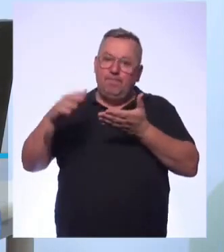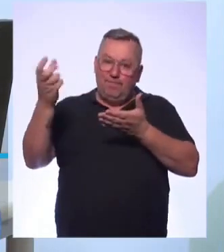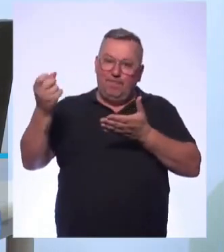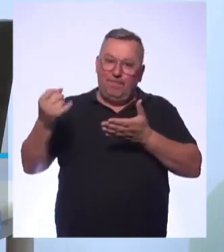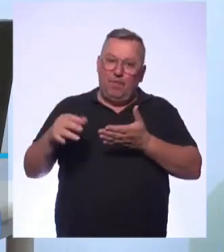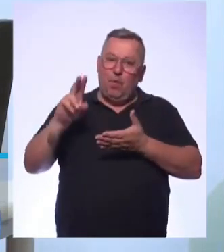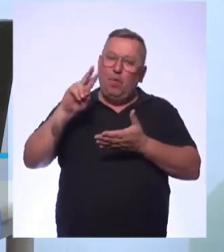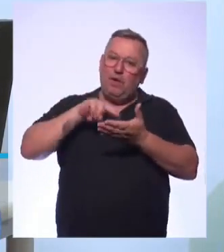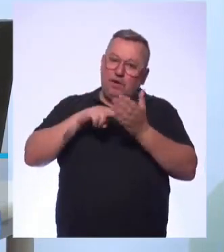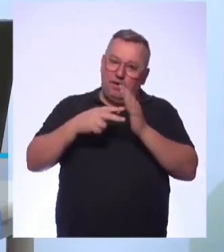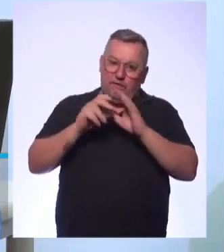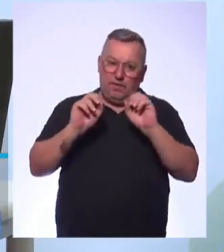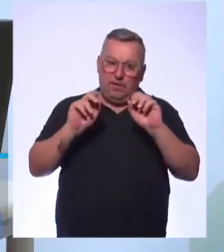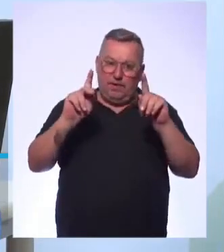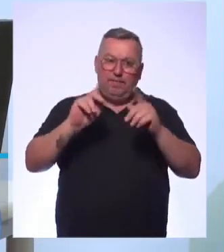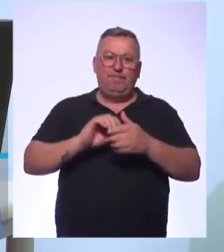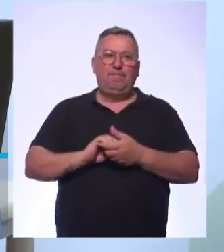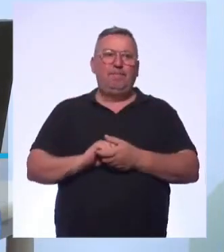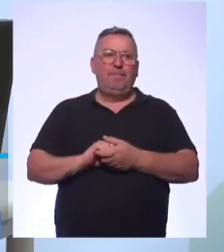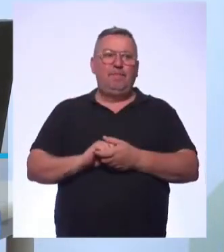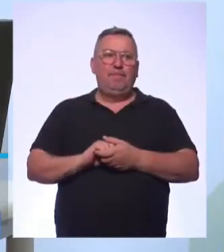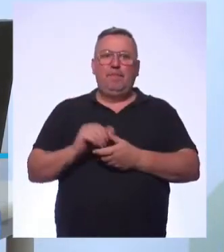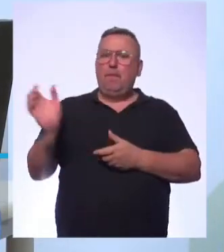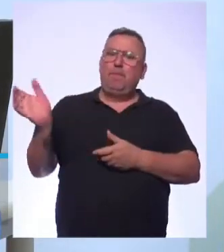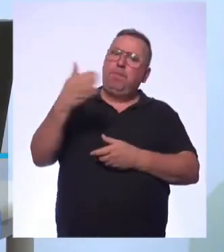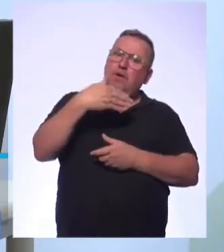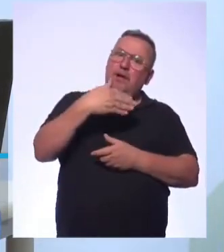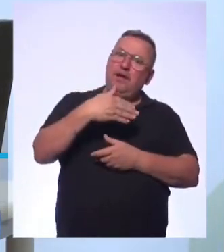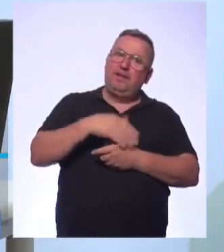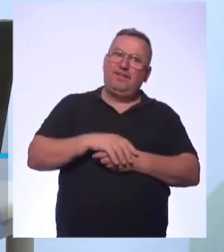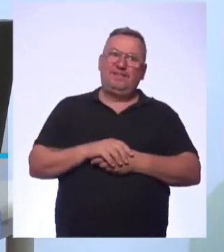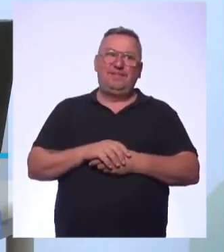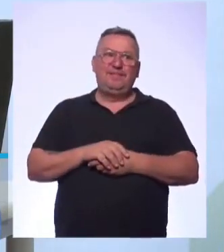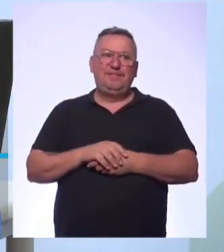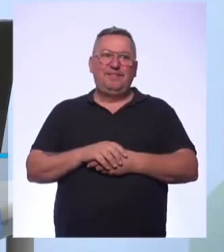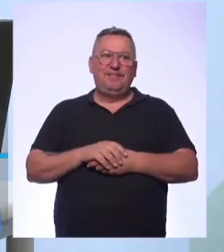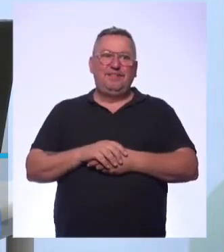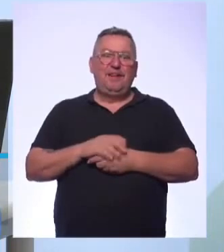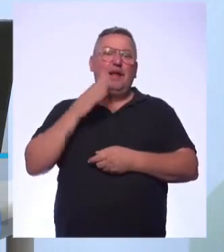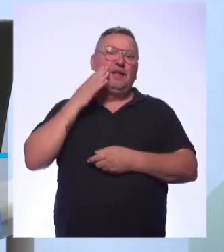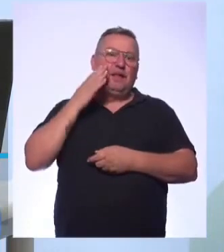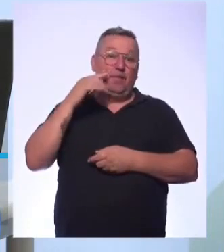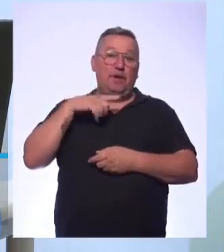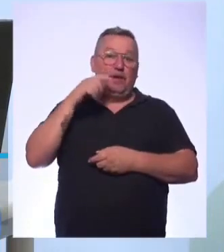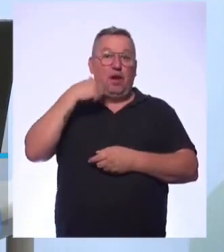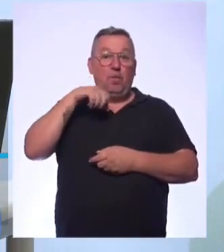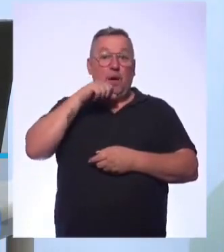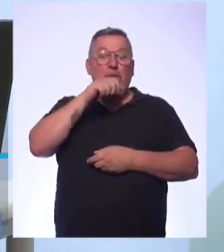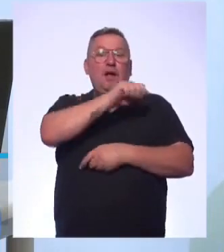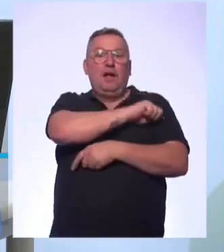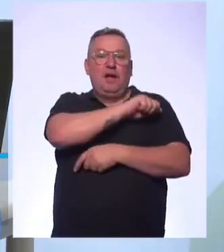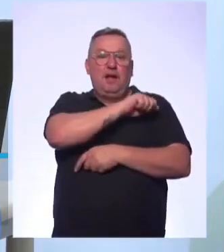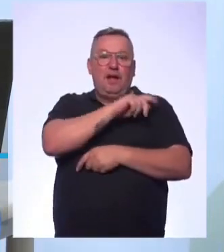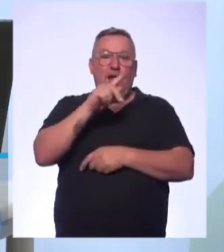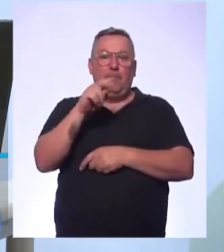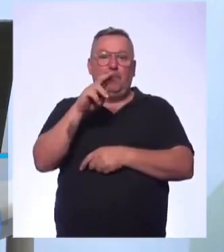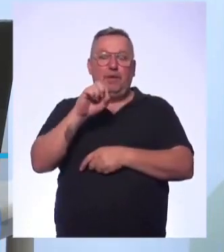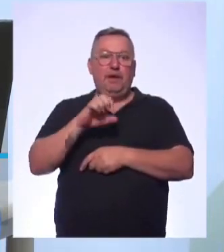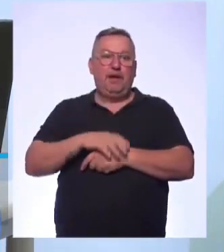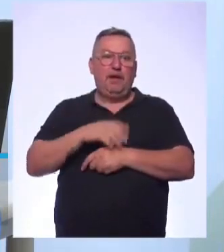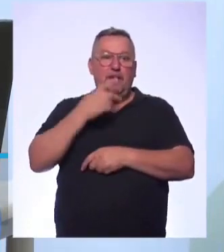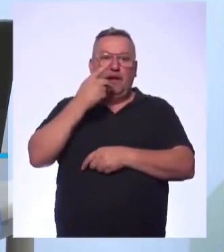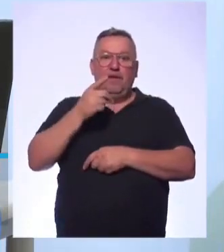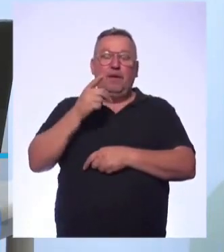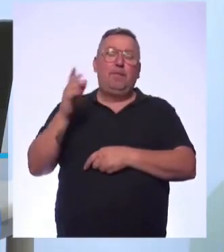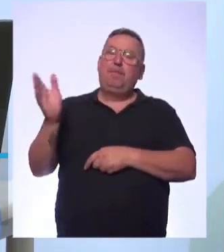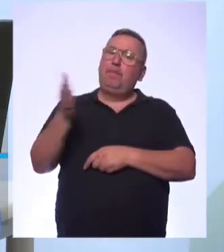explico o que a gente vai fazer, certo? Então, bora lá, meu bordão. Você Bora sabe lá. que tem uma mãe de uma aluna, a Pri, que ela fala pra mim que ela já fala